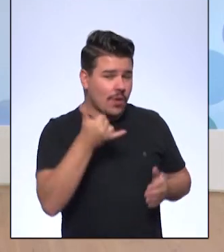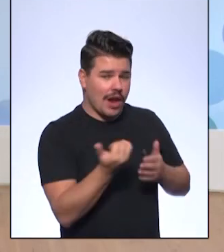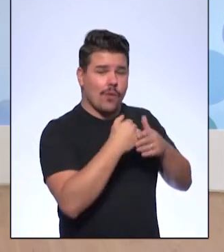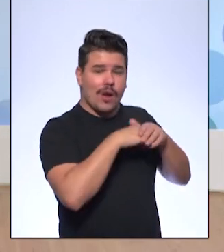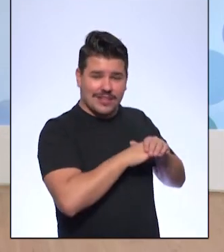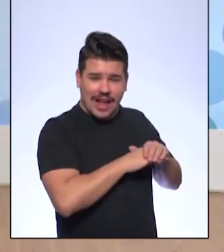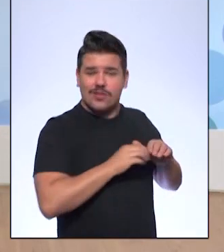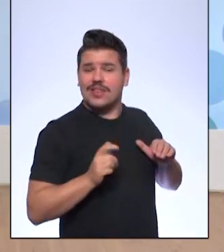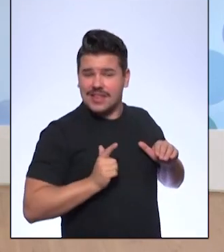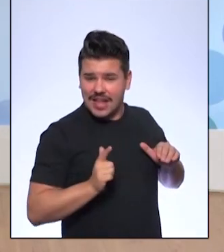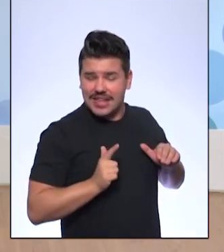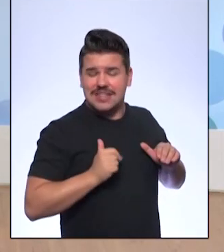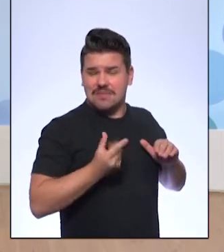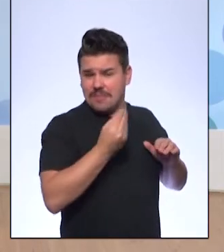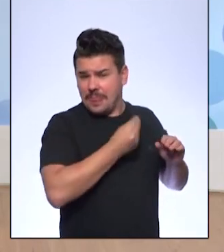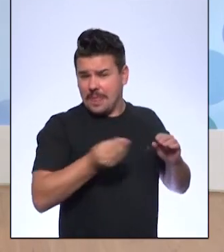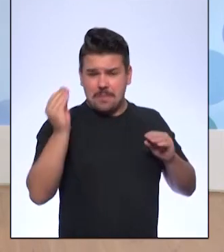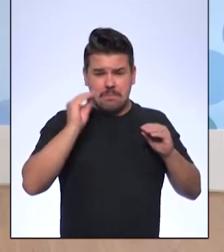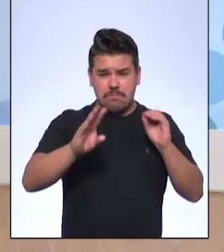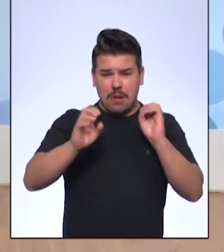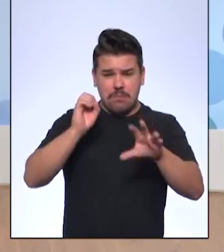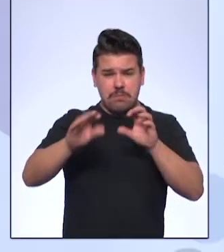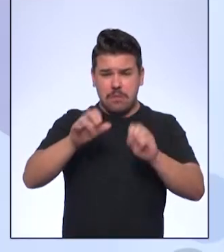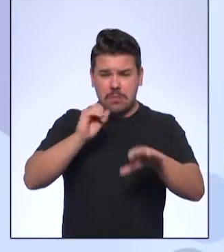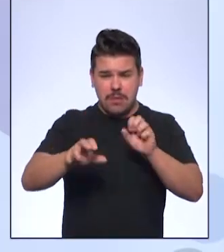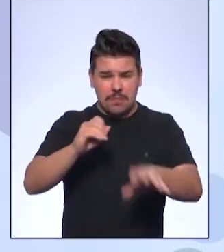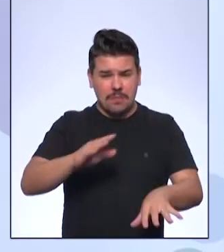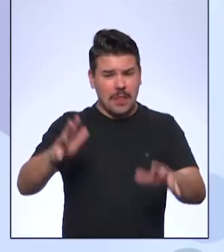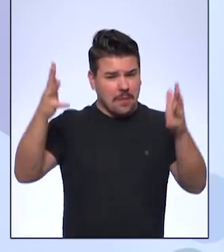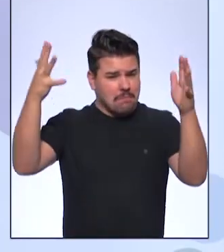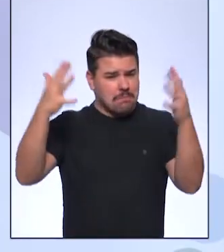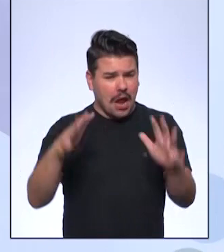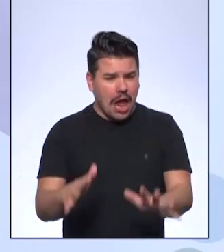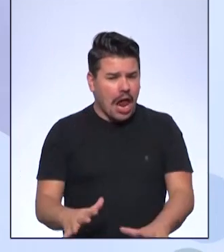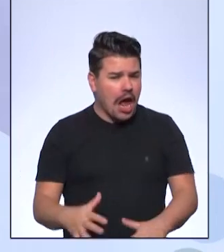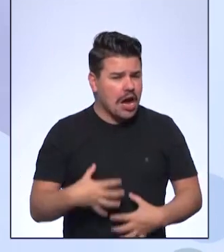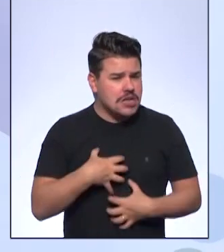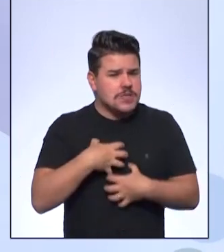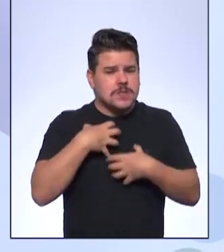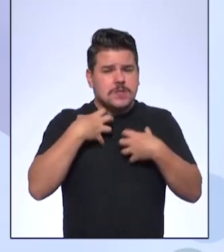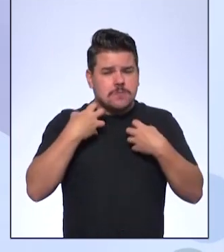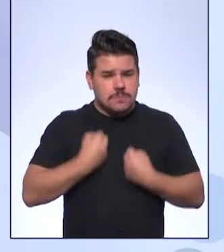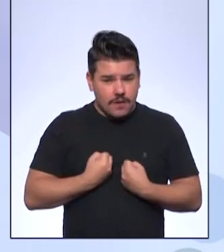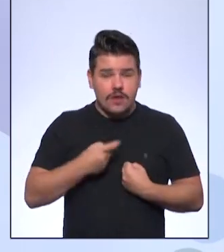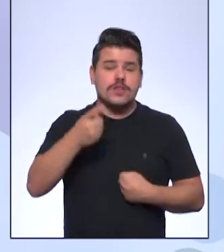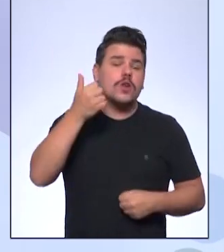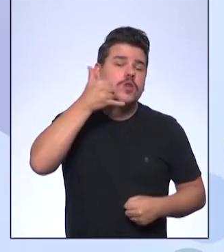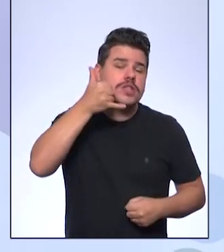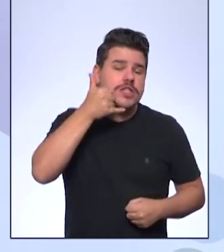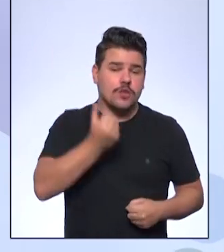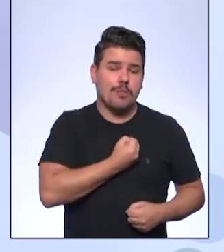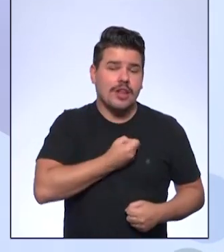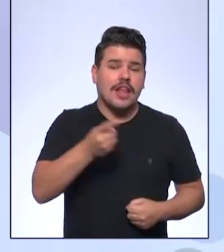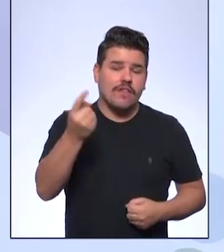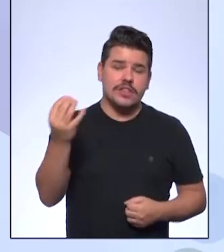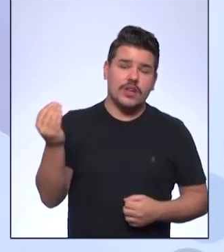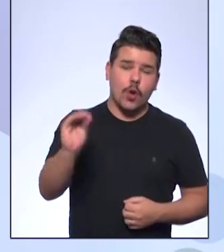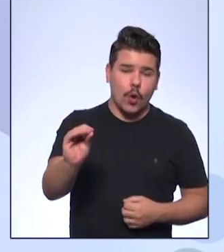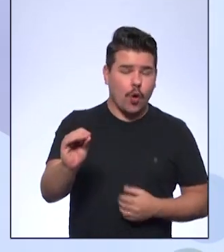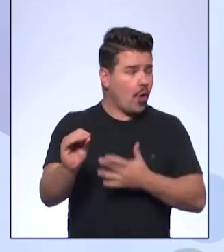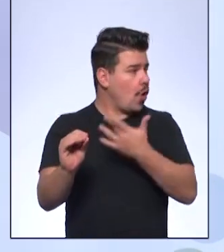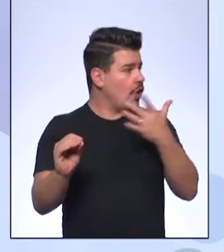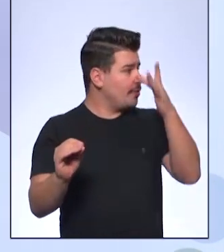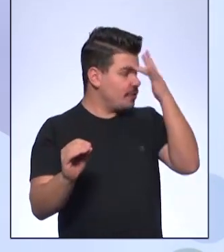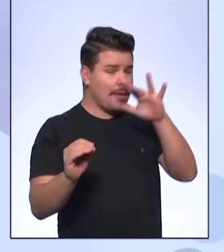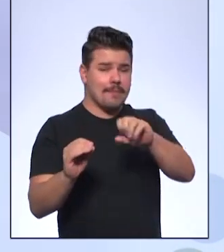dados por aí, as consequências muitas vezes podem vir para nós. Né? Você colocou seu número aí, o que garante que ninguém vai pegar esse número e fazer nada